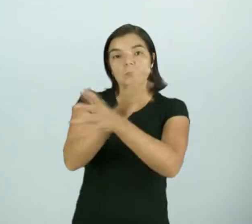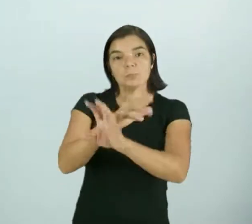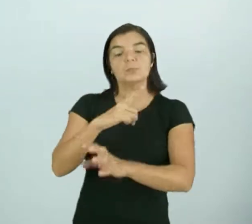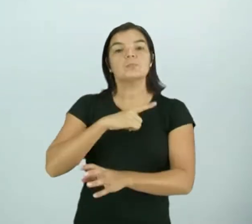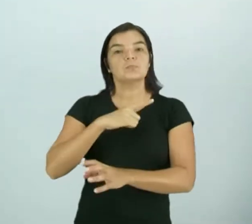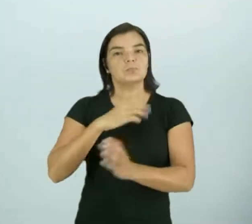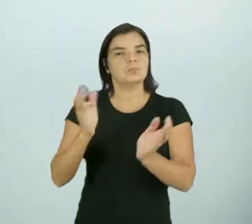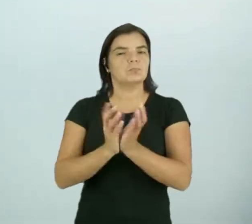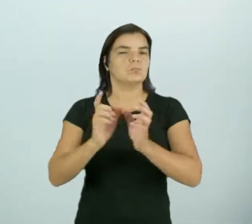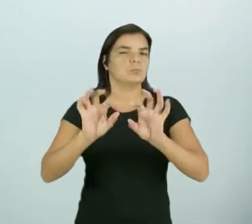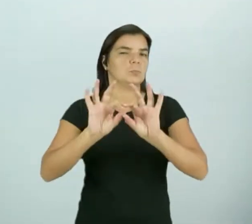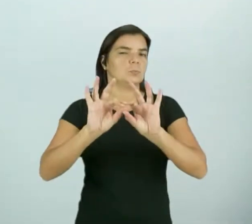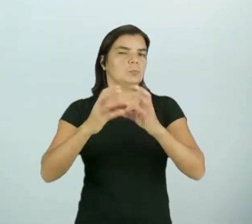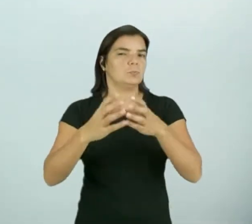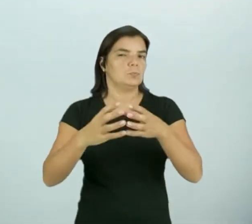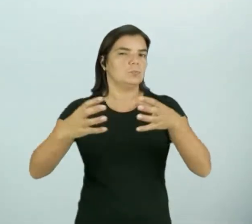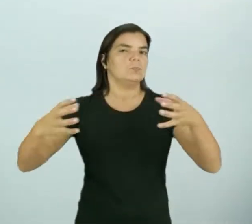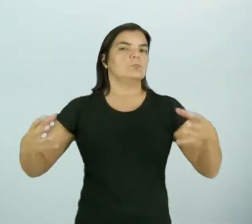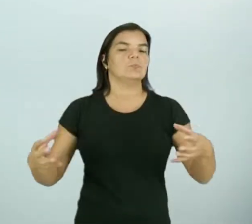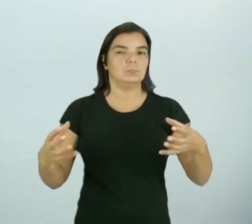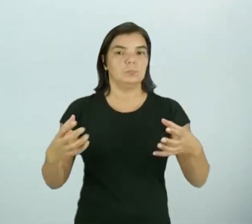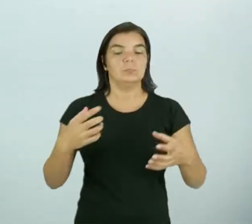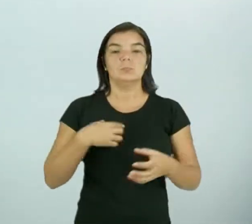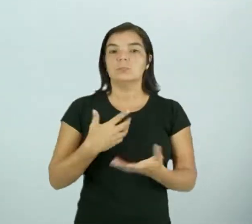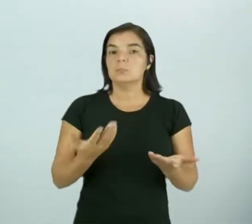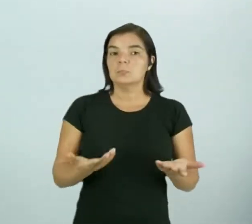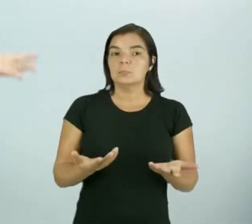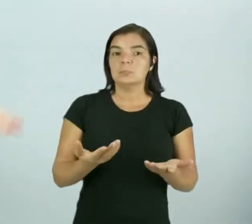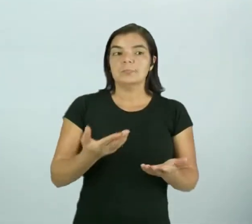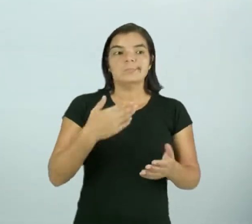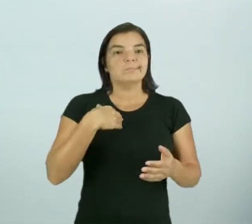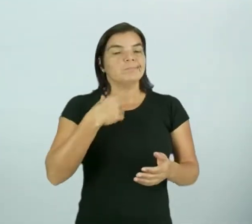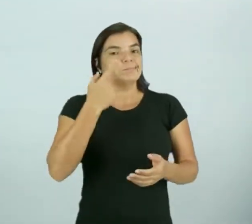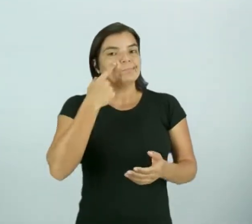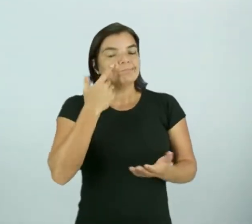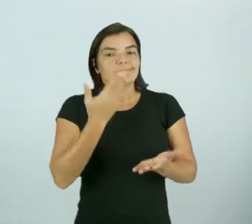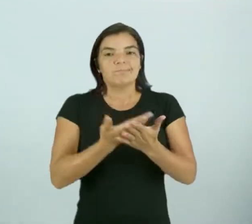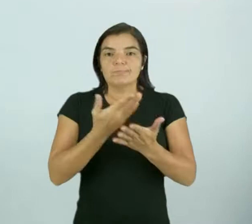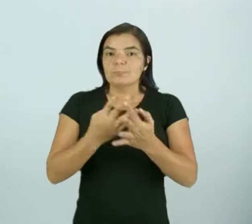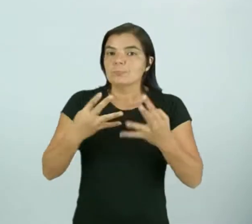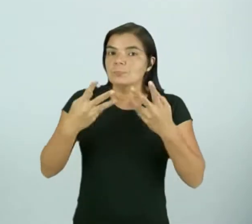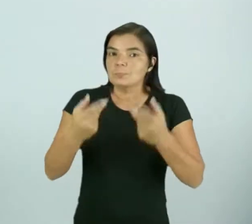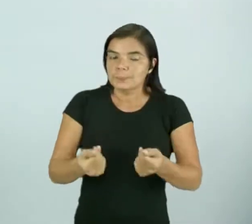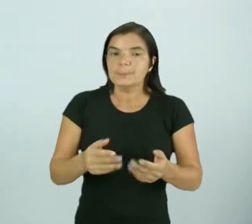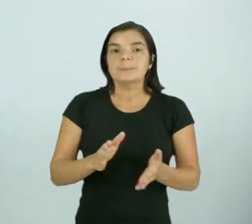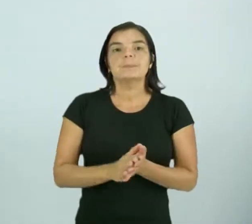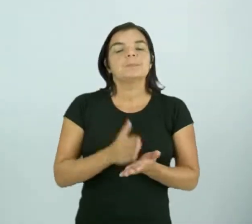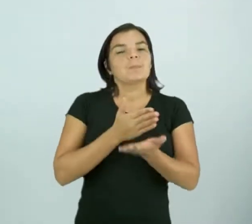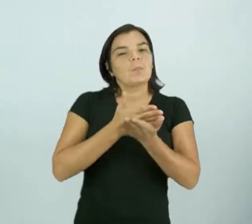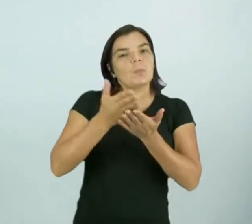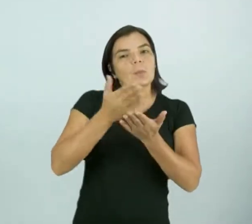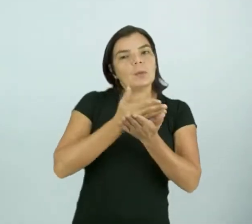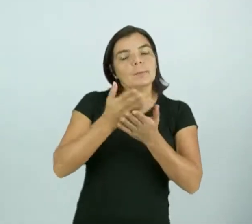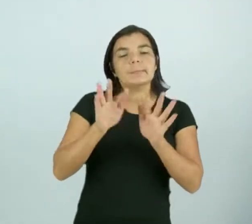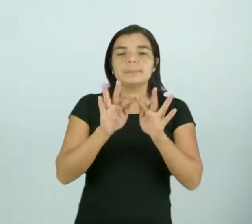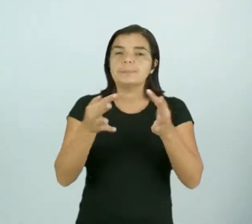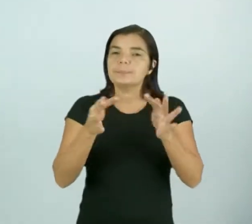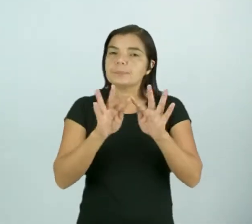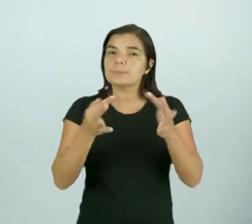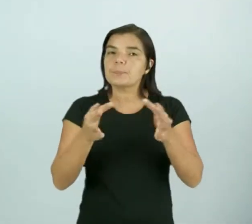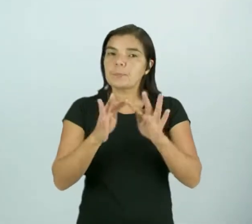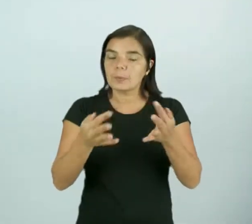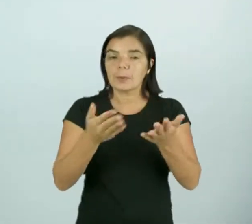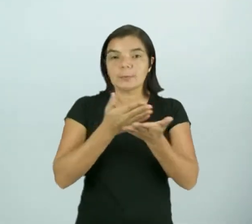tem um grupo muito grande de animais, para a gente não ficar perdido estudando todos de uma vez, a gente vai começar pelos mais